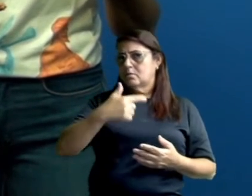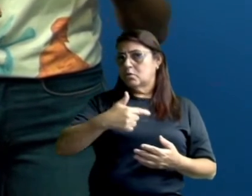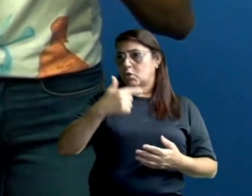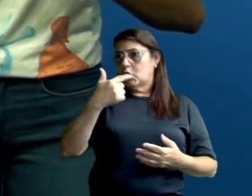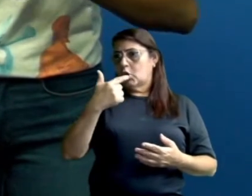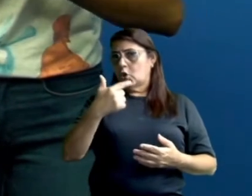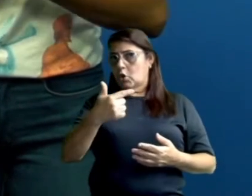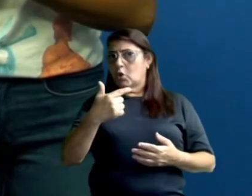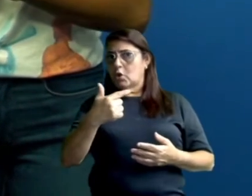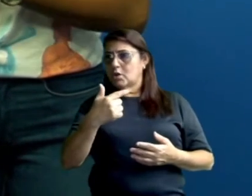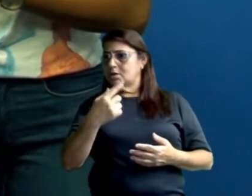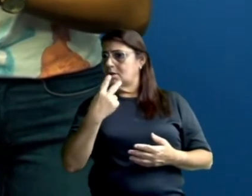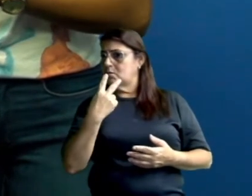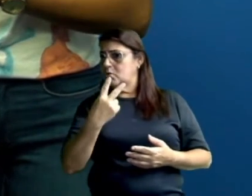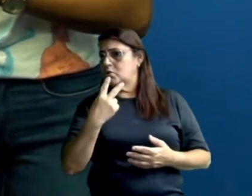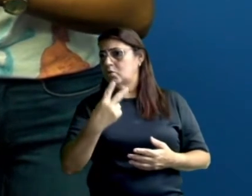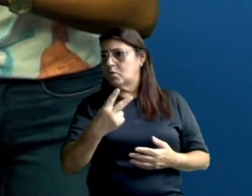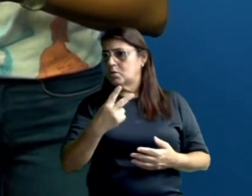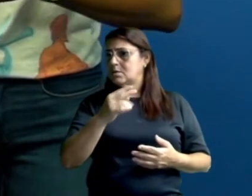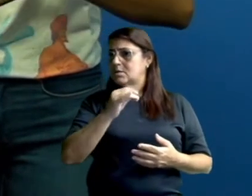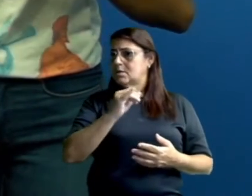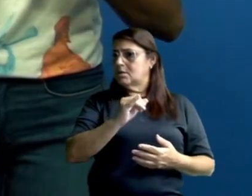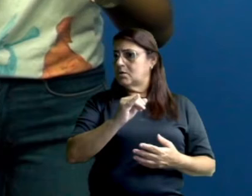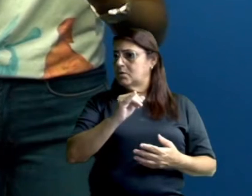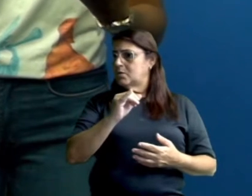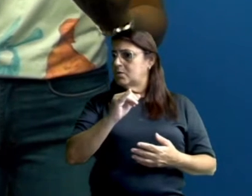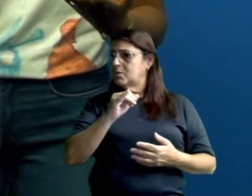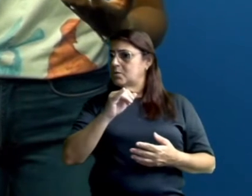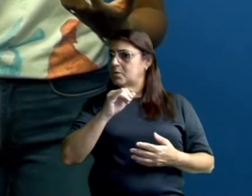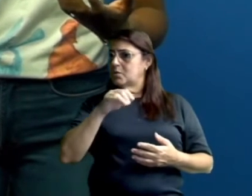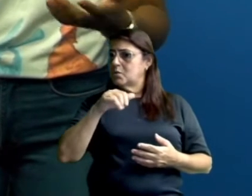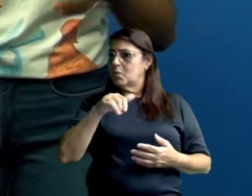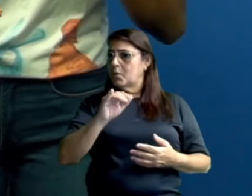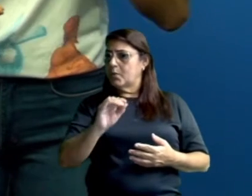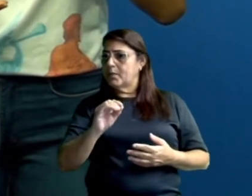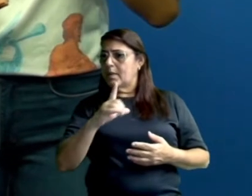you. Um eu utilizo para o singular e outro